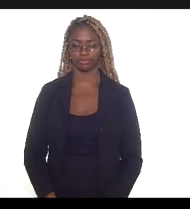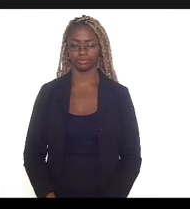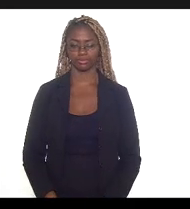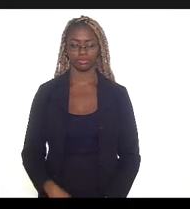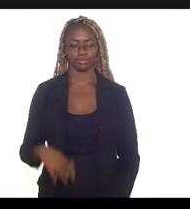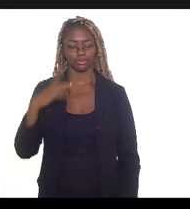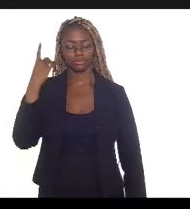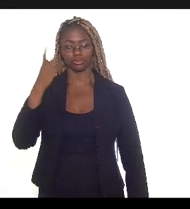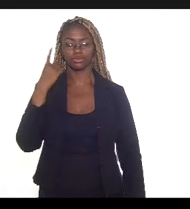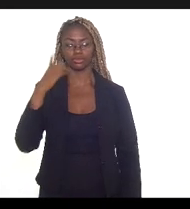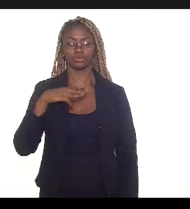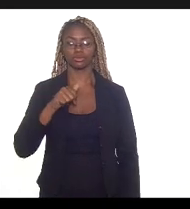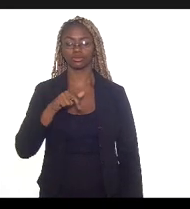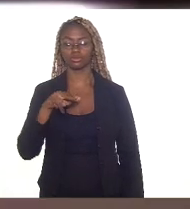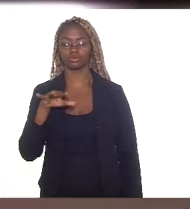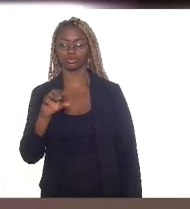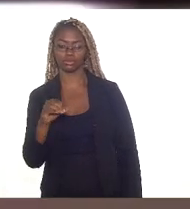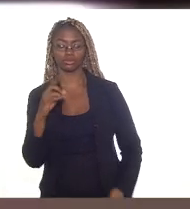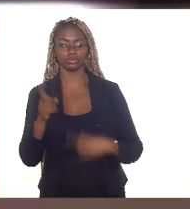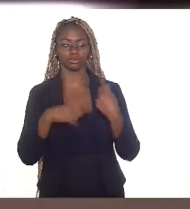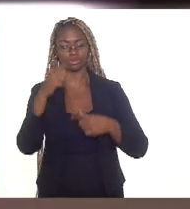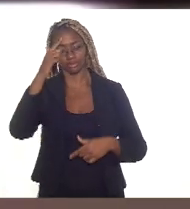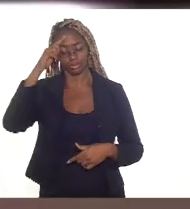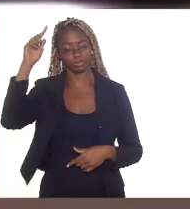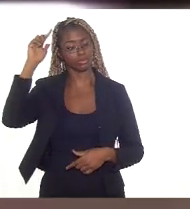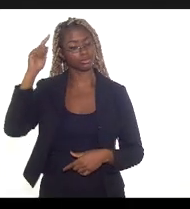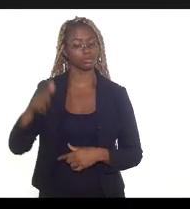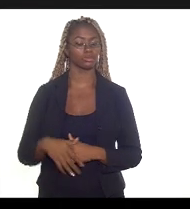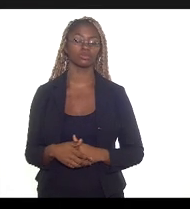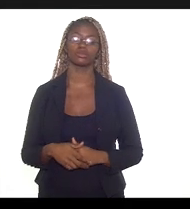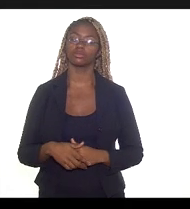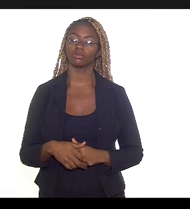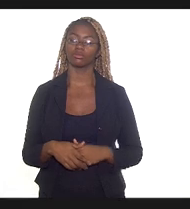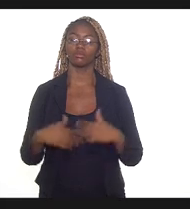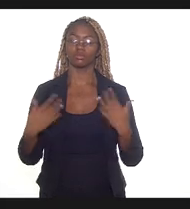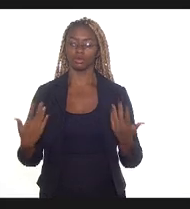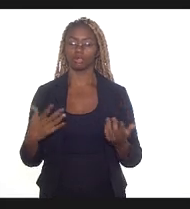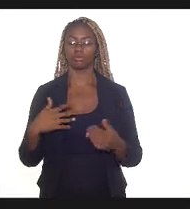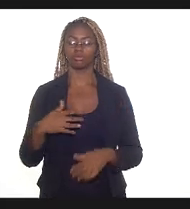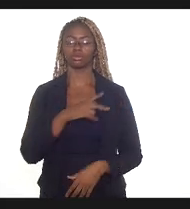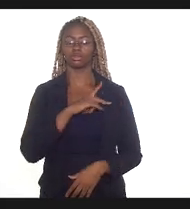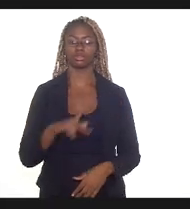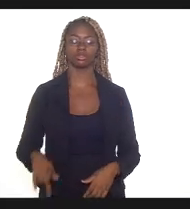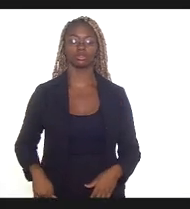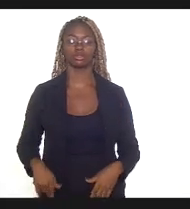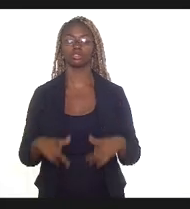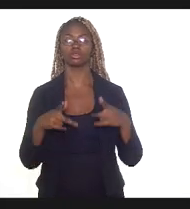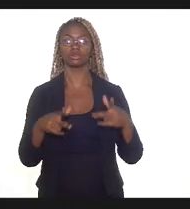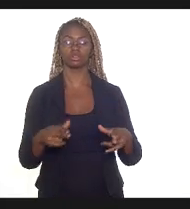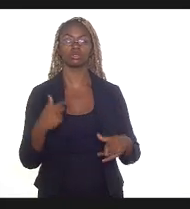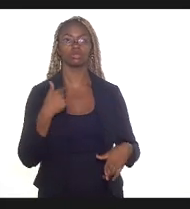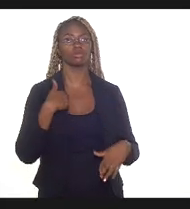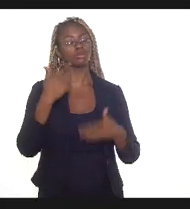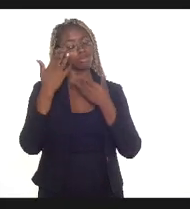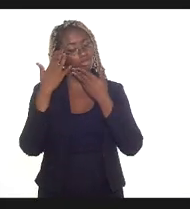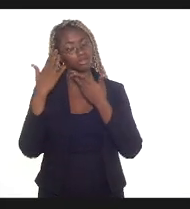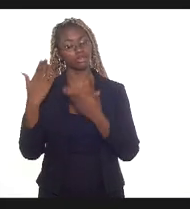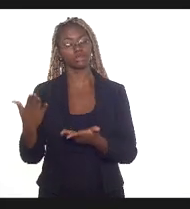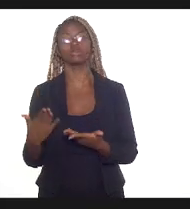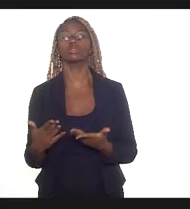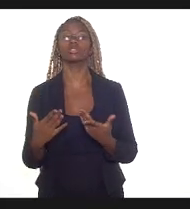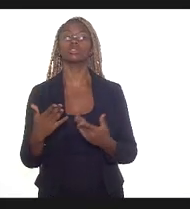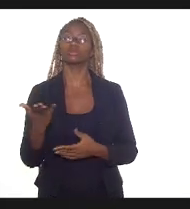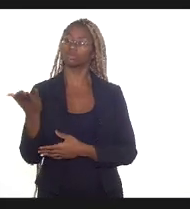Deputado Márcio Pacheco, em seguida, deputado Luiz Paulo. Senhor presidente, da mesma forma, eu gostaria de agradecer, em primeiro lugar, a